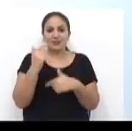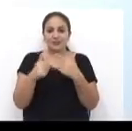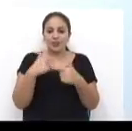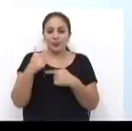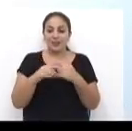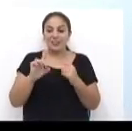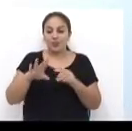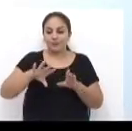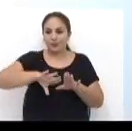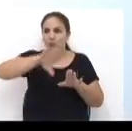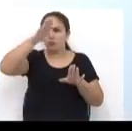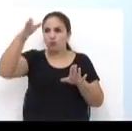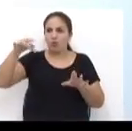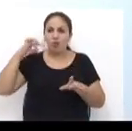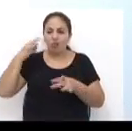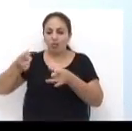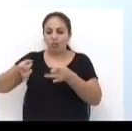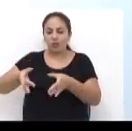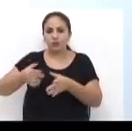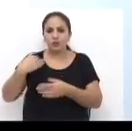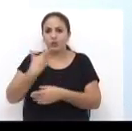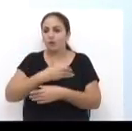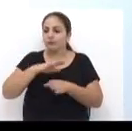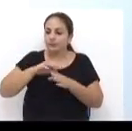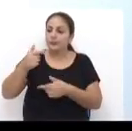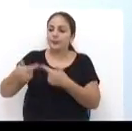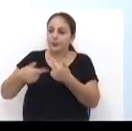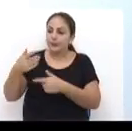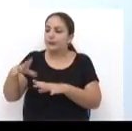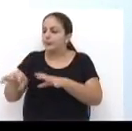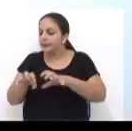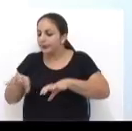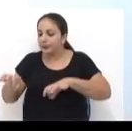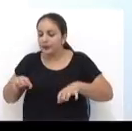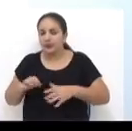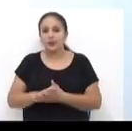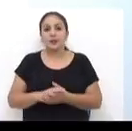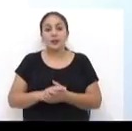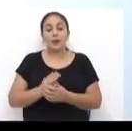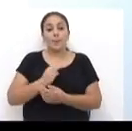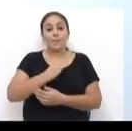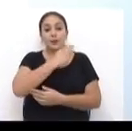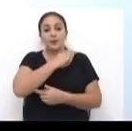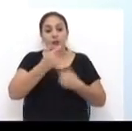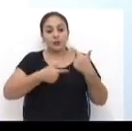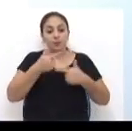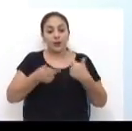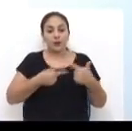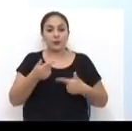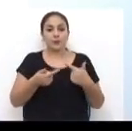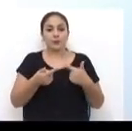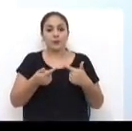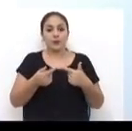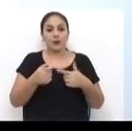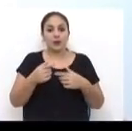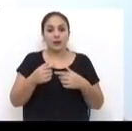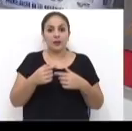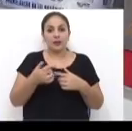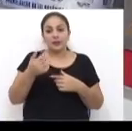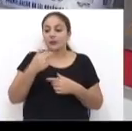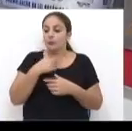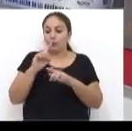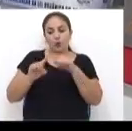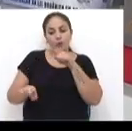trabalhar, trabalhando em cima do monte, onde o Ministério do Trabalho interditou, caso falta de condições de